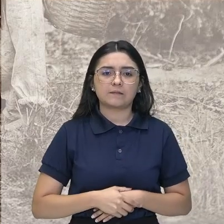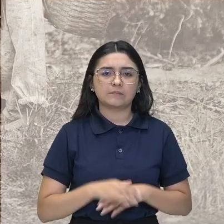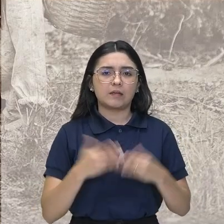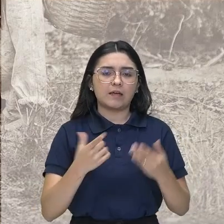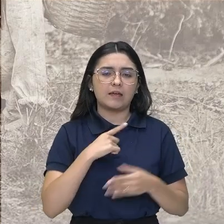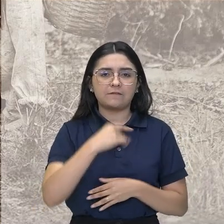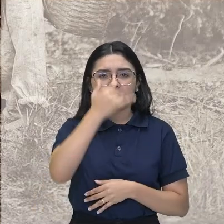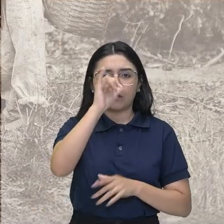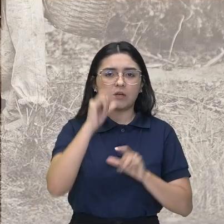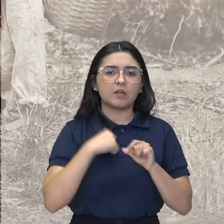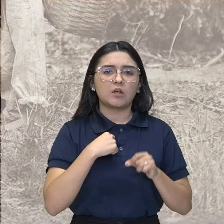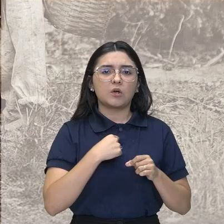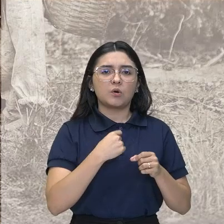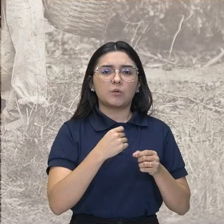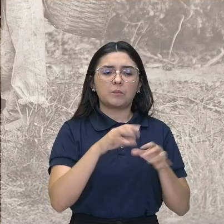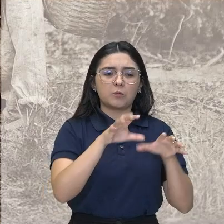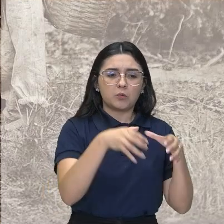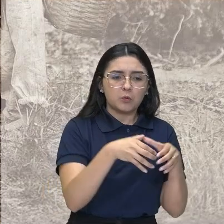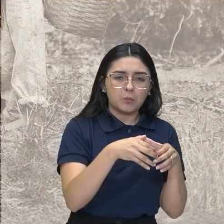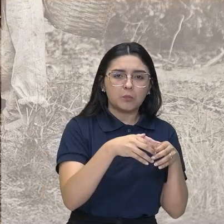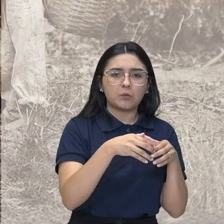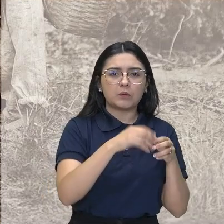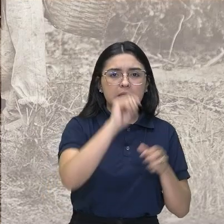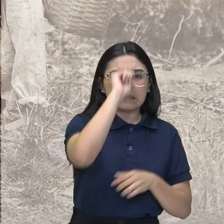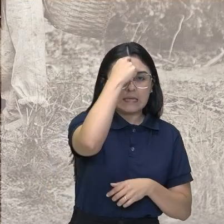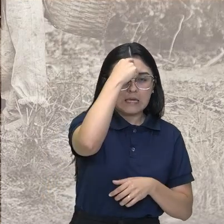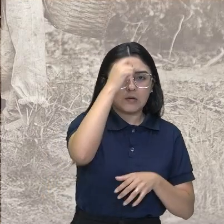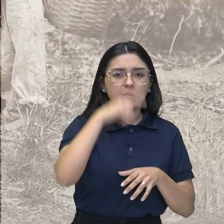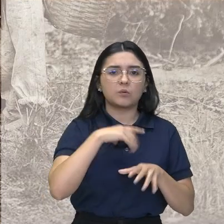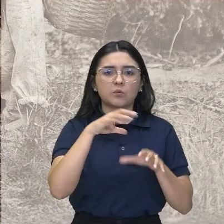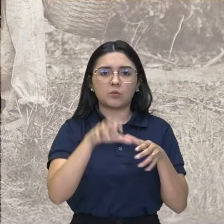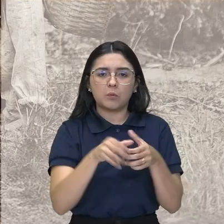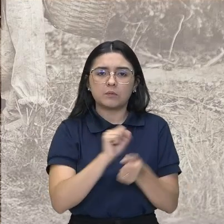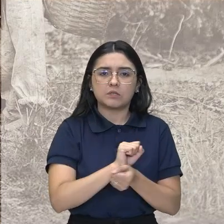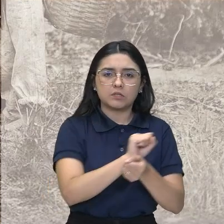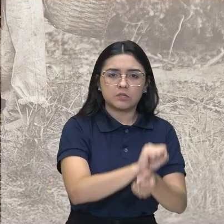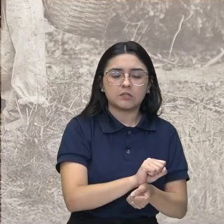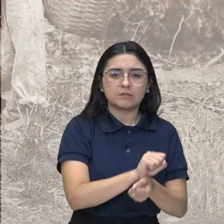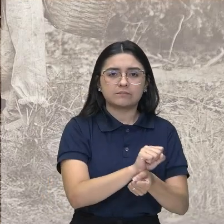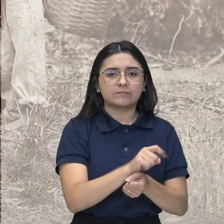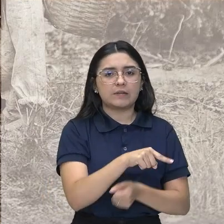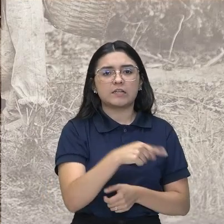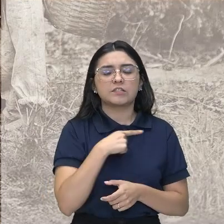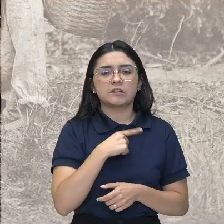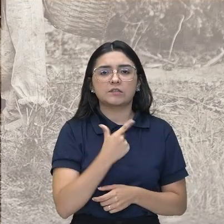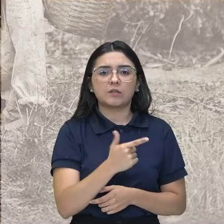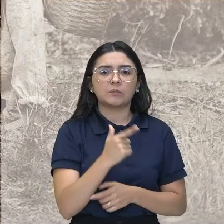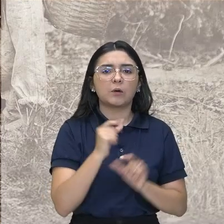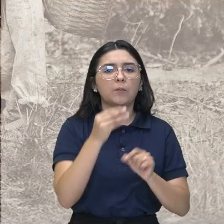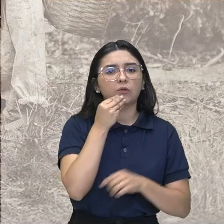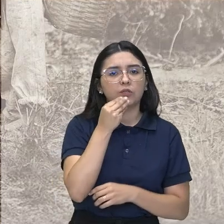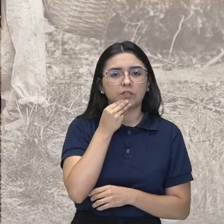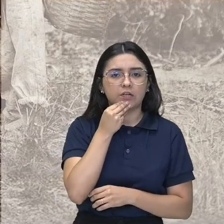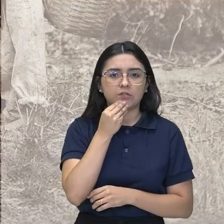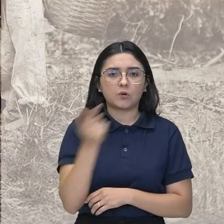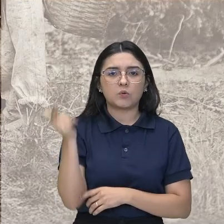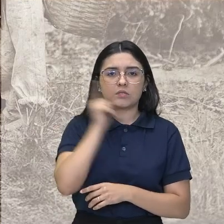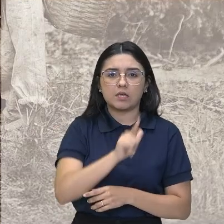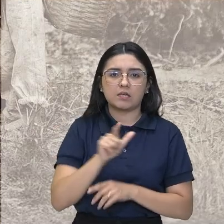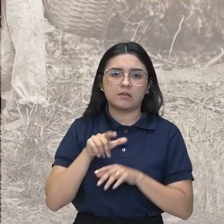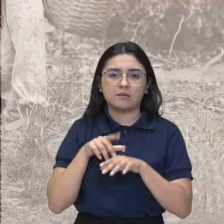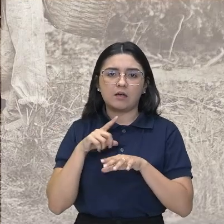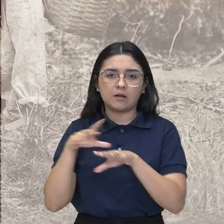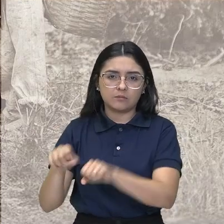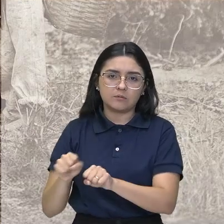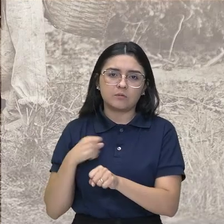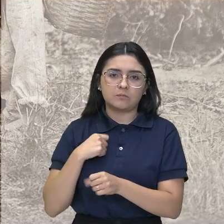negra, escravizados e negros libertos, de certa forma, acessarem esse bem, essa riqueza, que de fato era